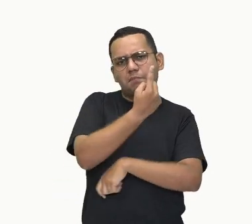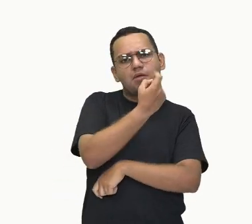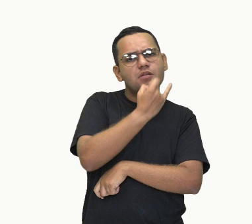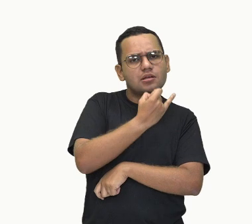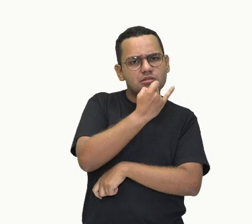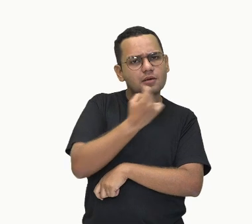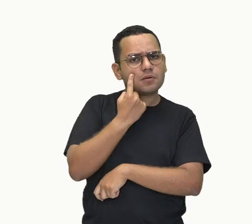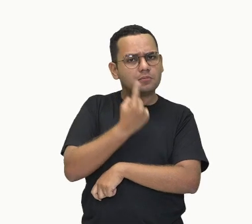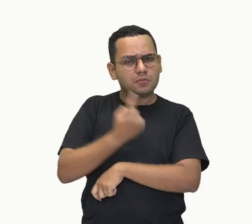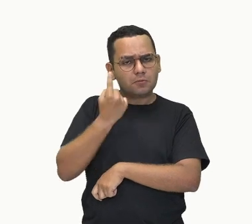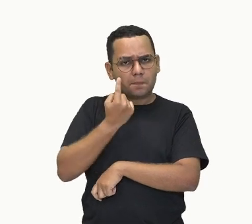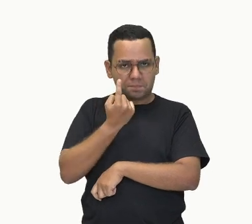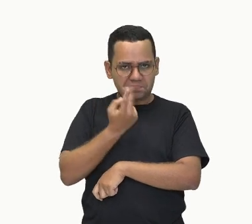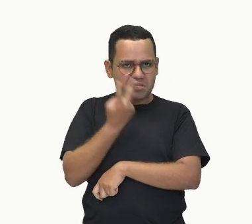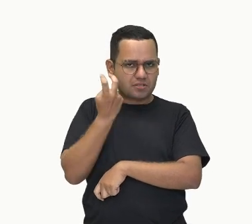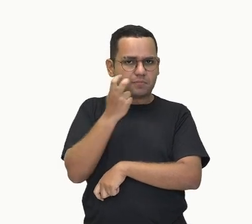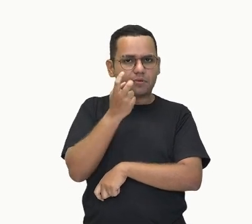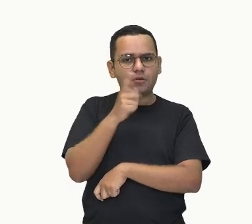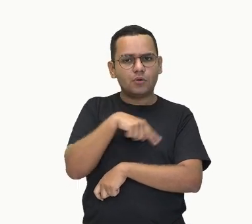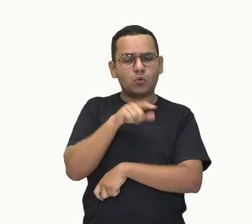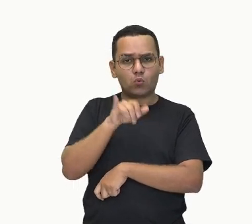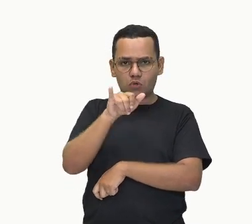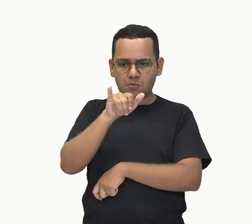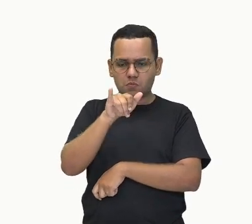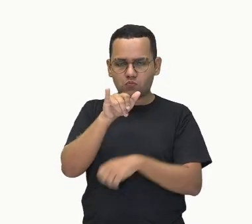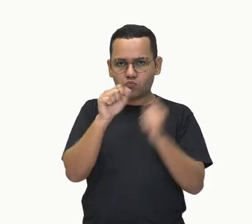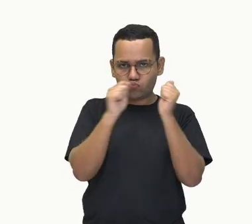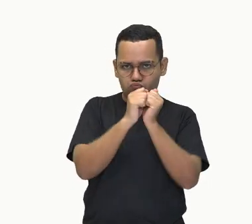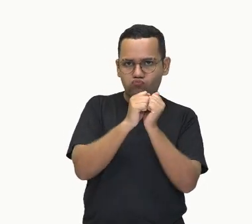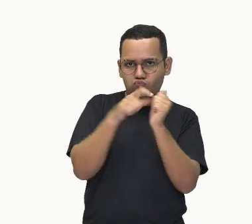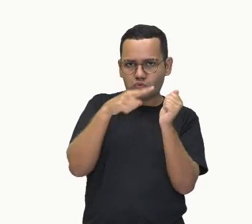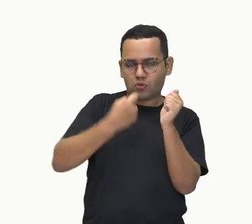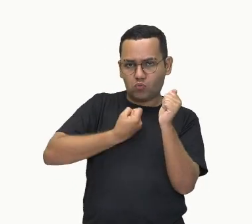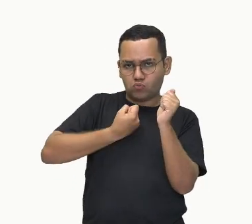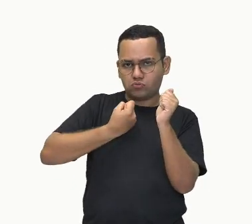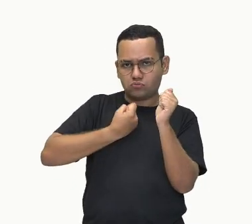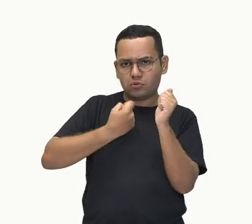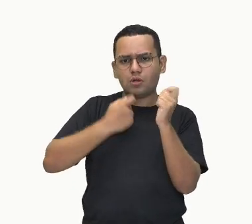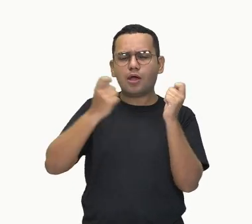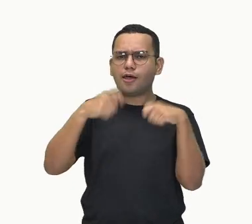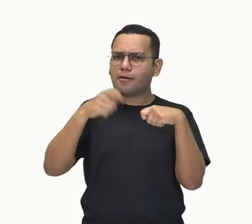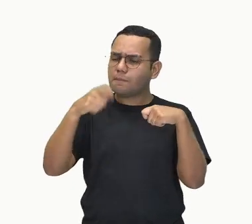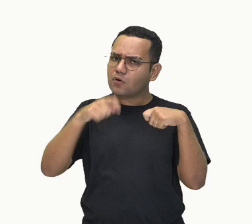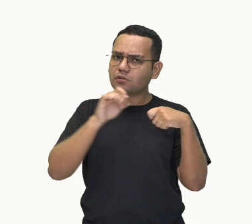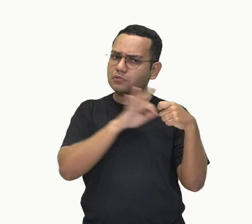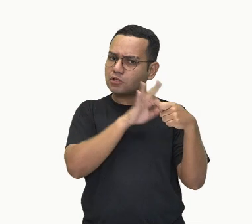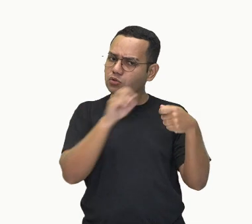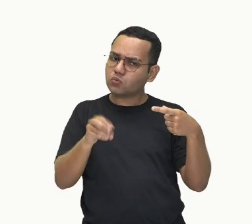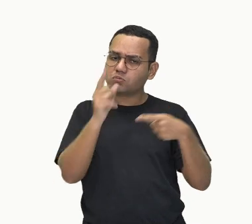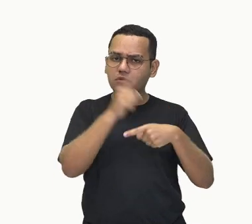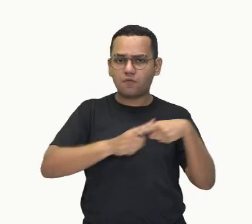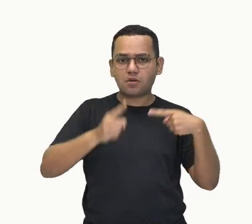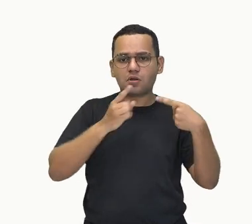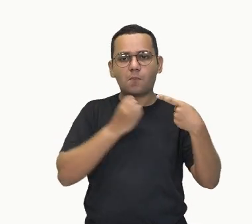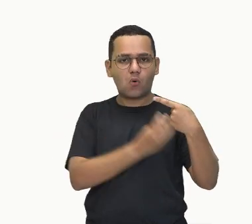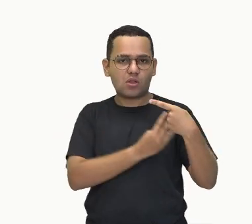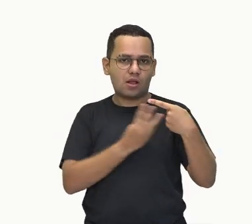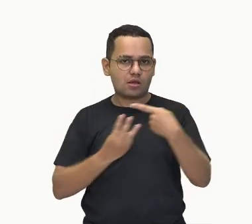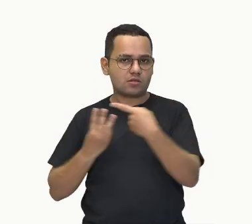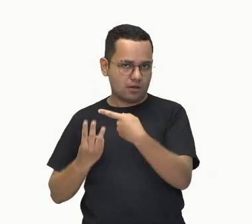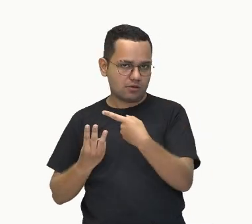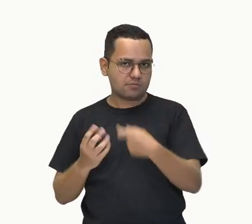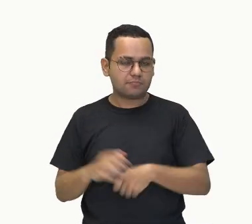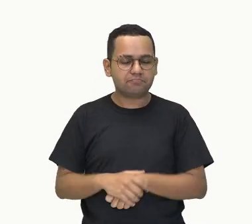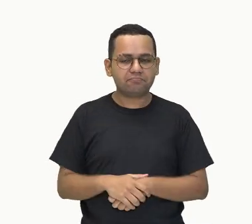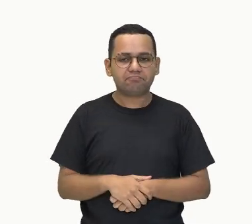observar aqui quem é que está acompanhando o y, né? E aí você pode dividir todo mundo por esse valor, que nesse caso